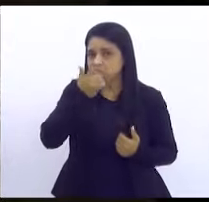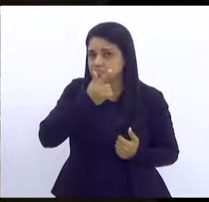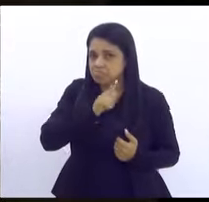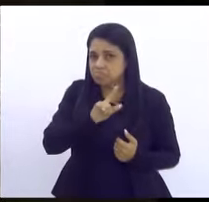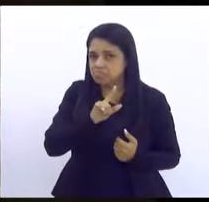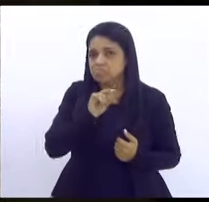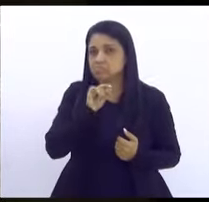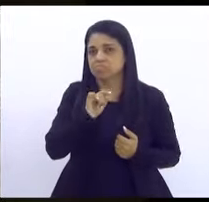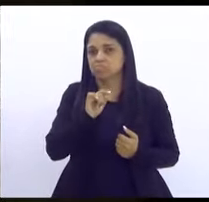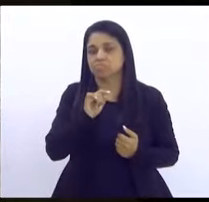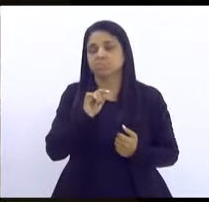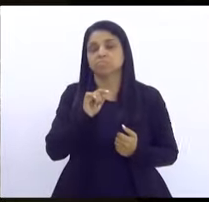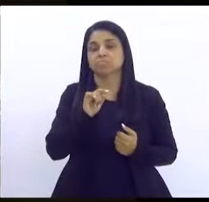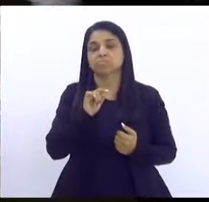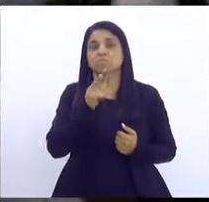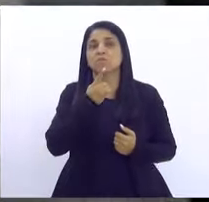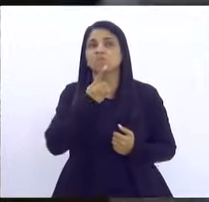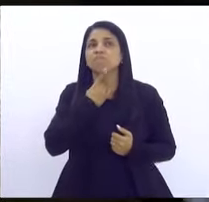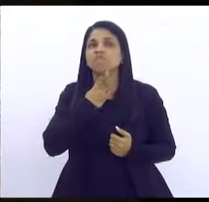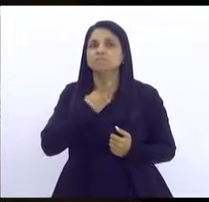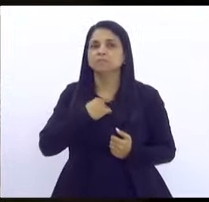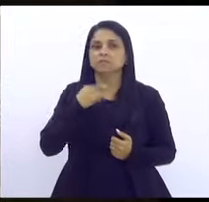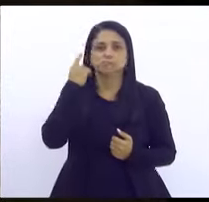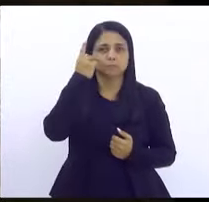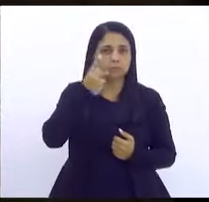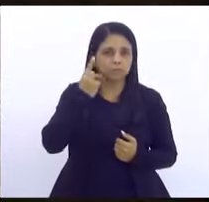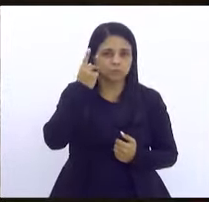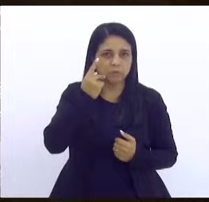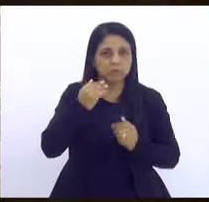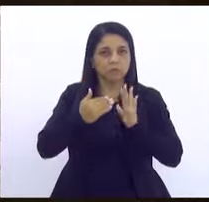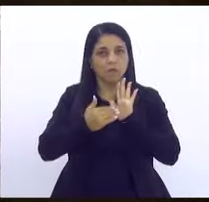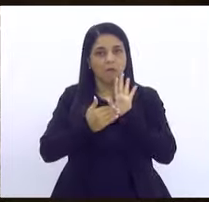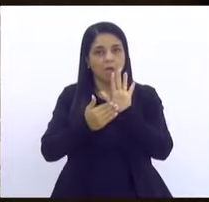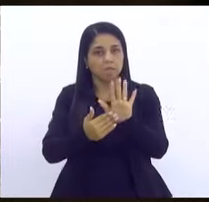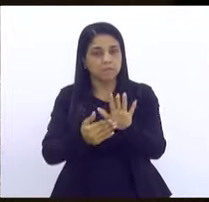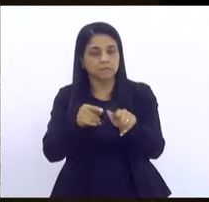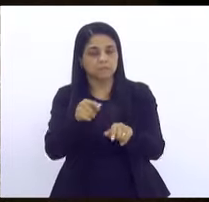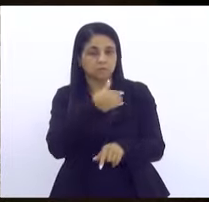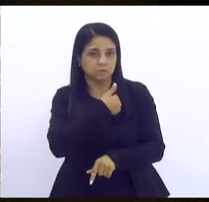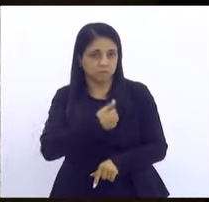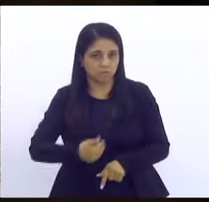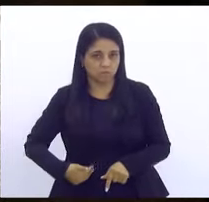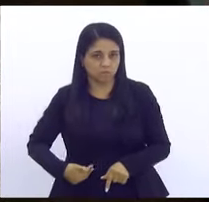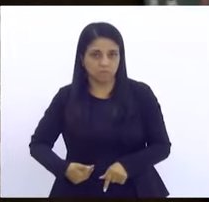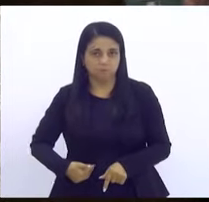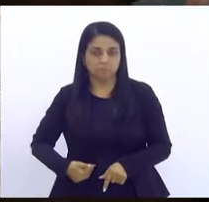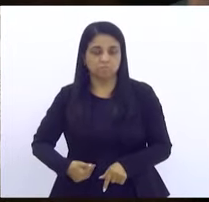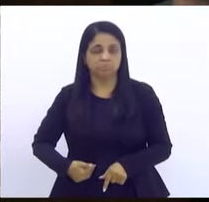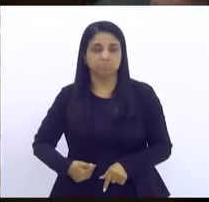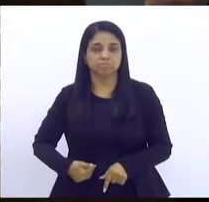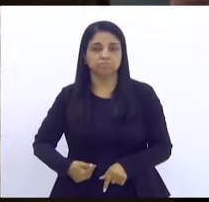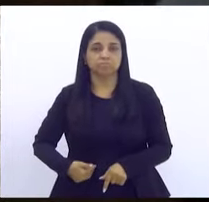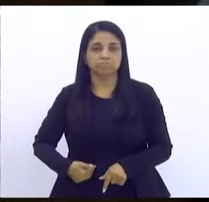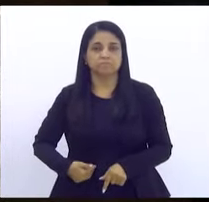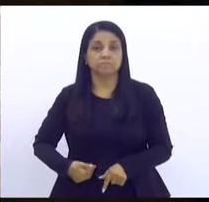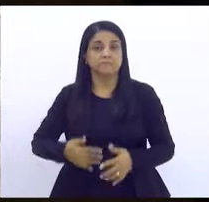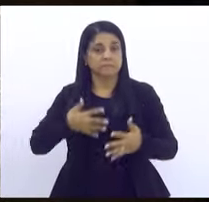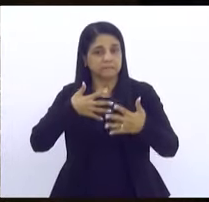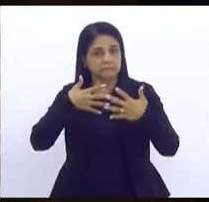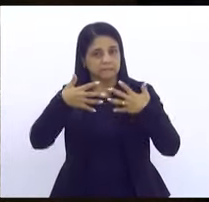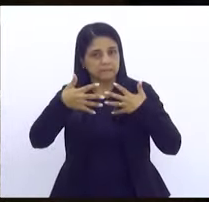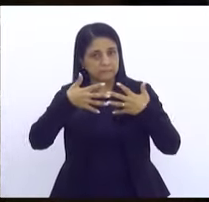a gente tenha pelo menos uma vontade política apresentada pelo governo de trazer com